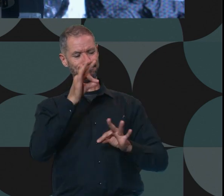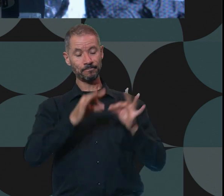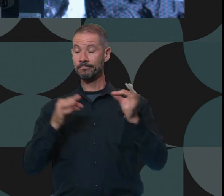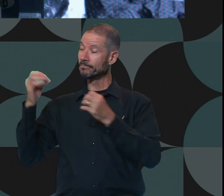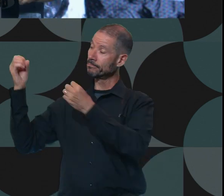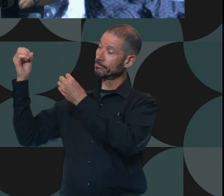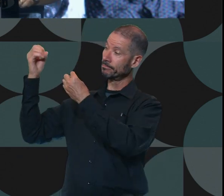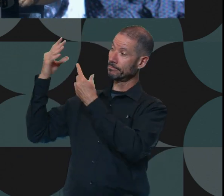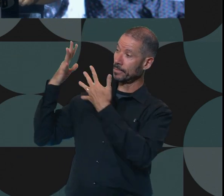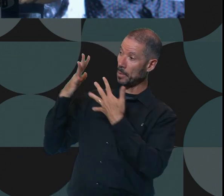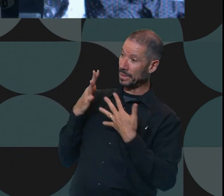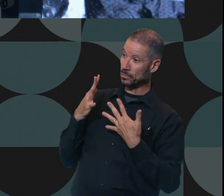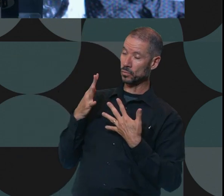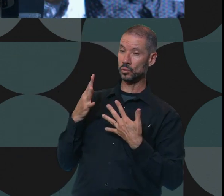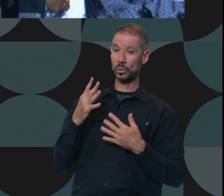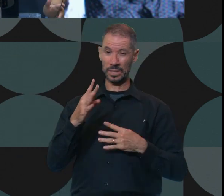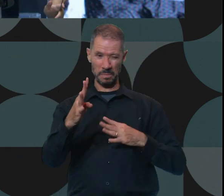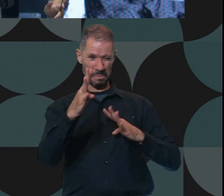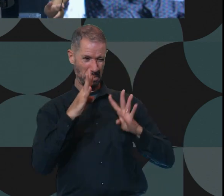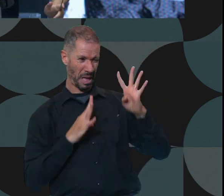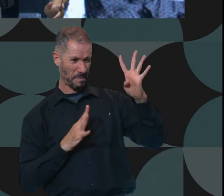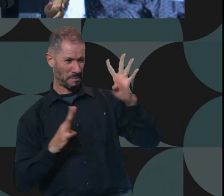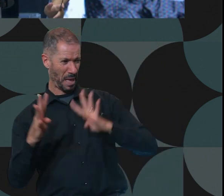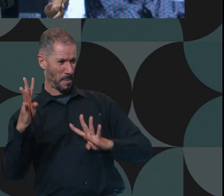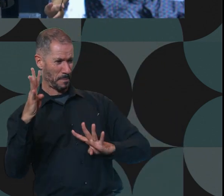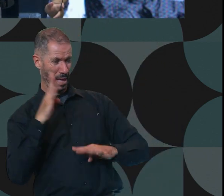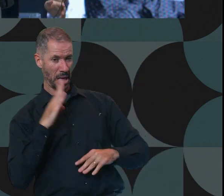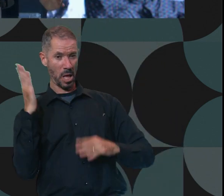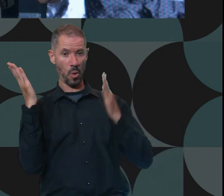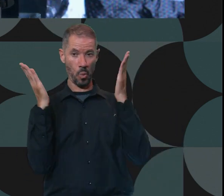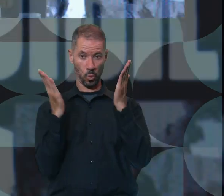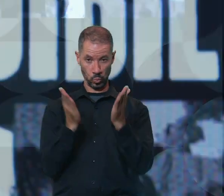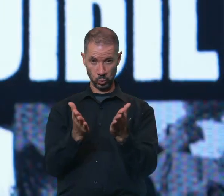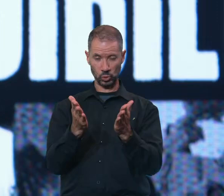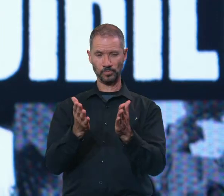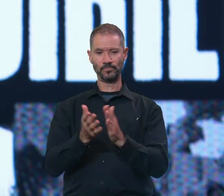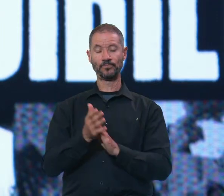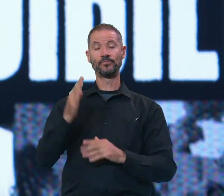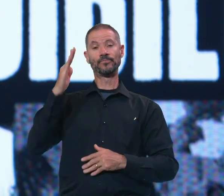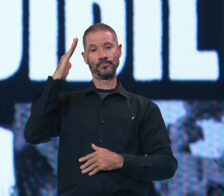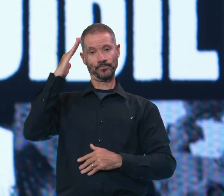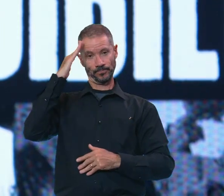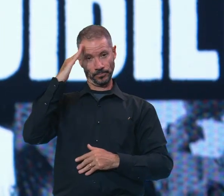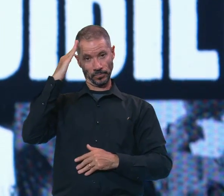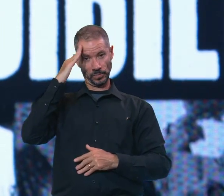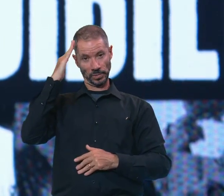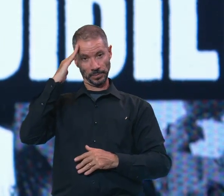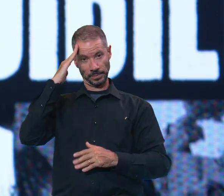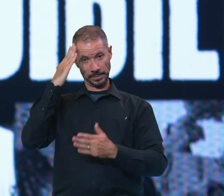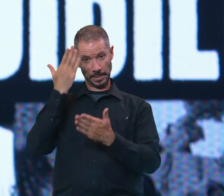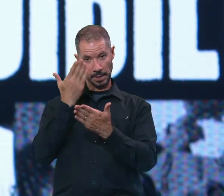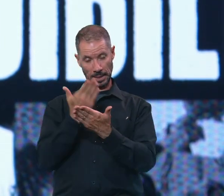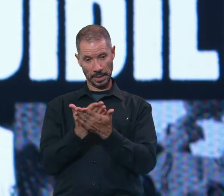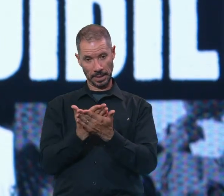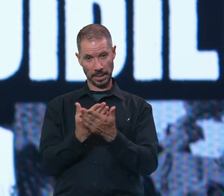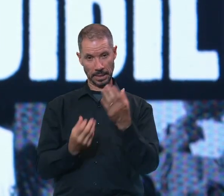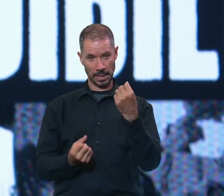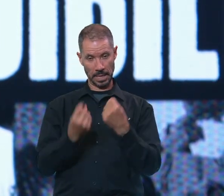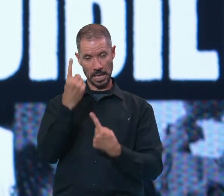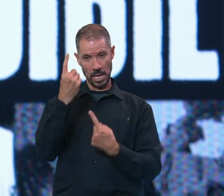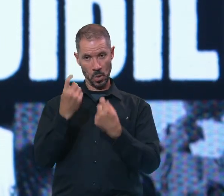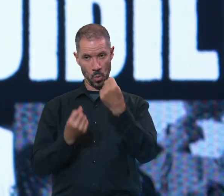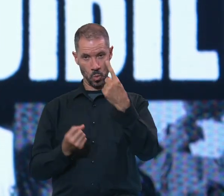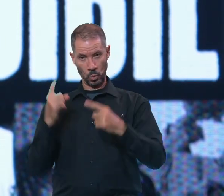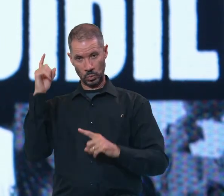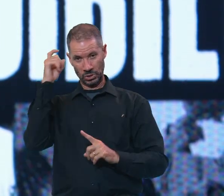abençoe por causa dessas maldições de hoje. E sabe, a credibilidade é algo difícil quando ela